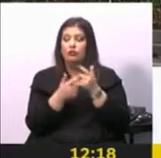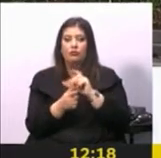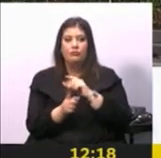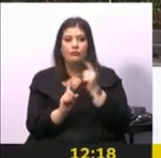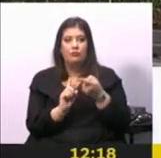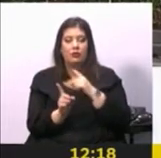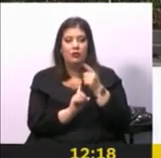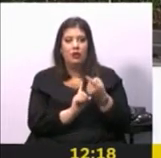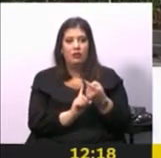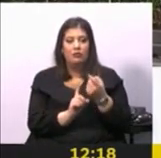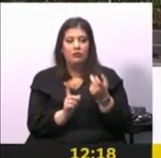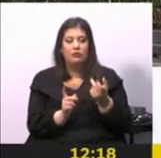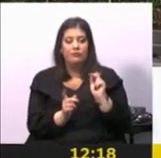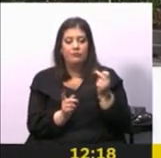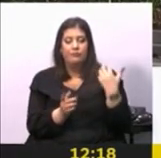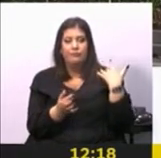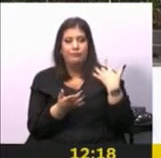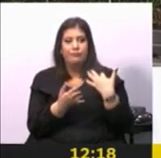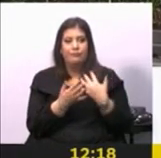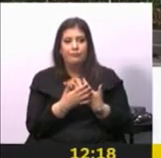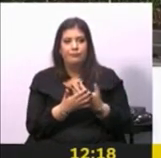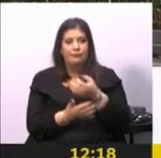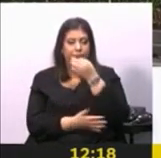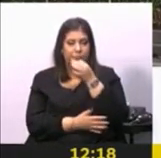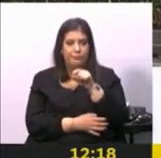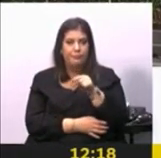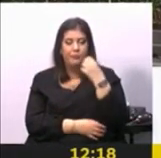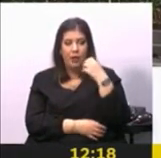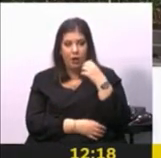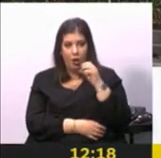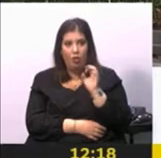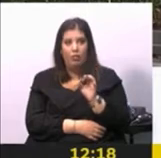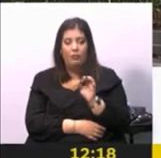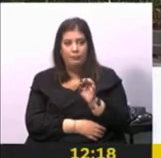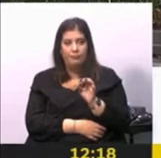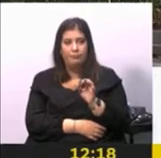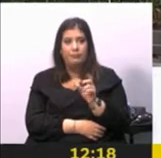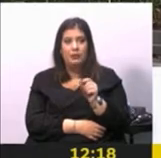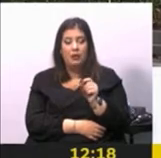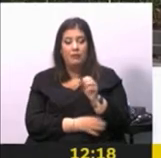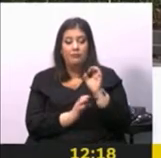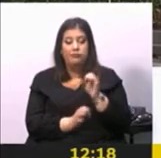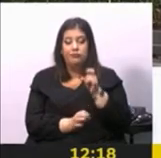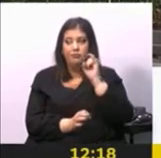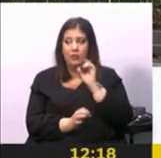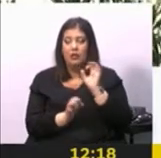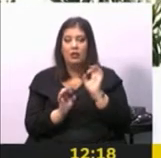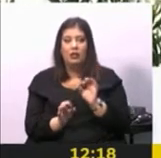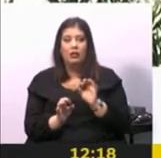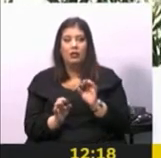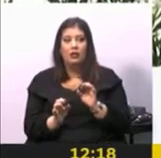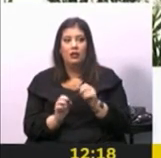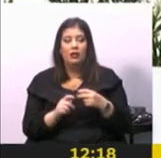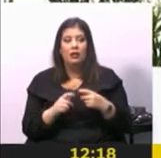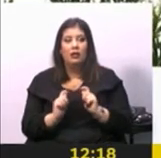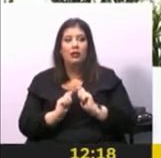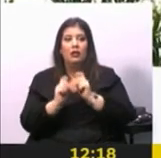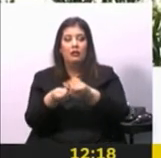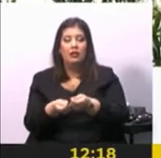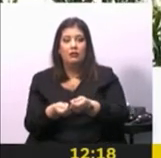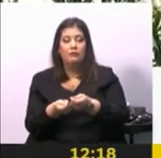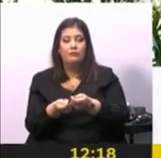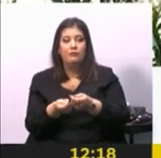dito que Angola e os angolanos e o facto da garantia soberana passada pelo ex-presidente angolano, José Eduardo dos